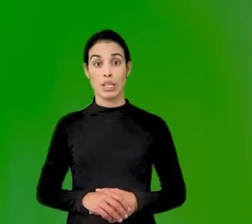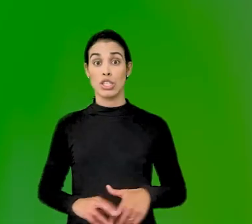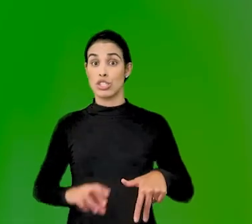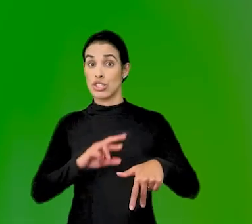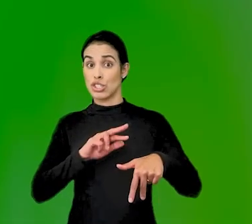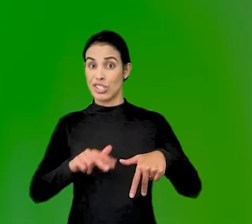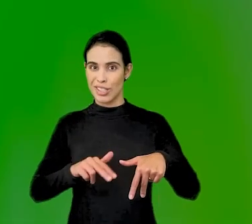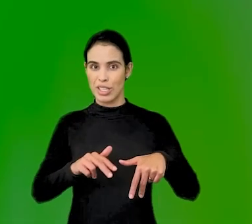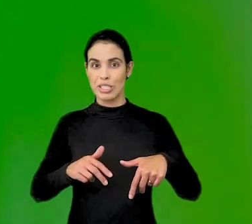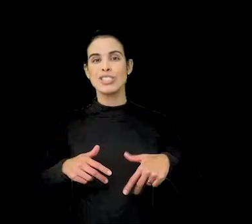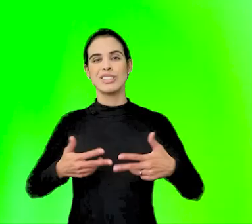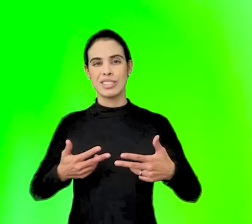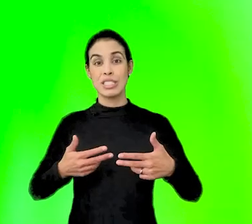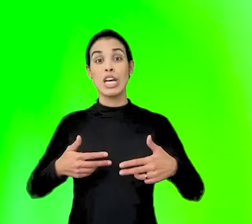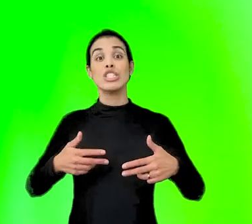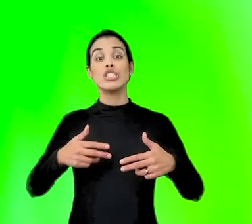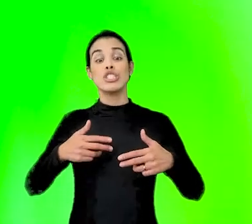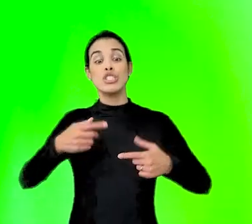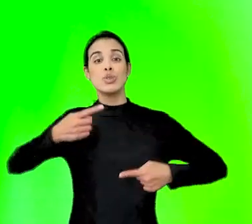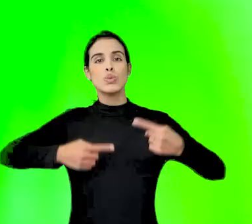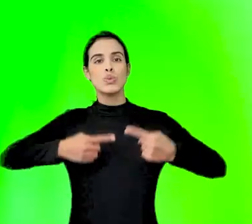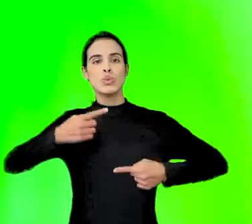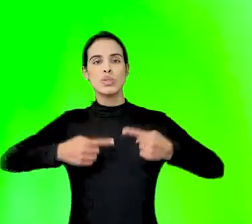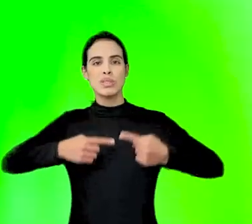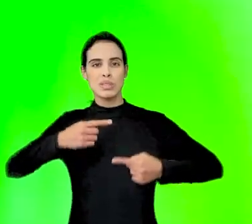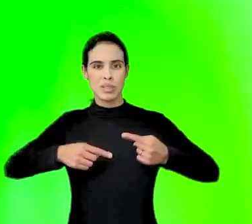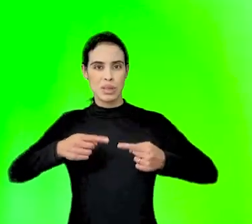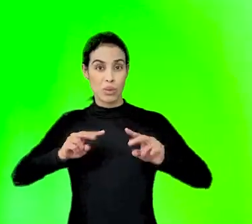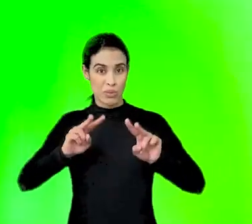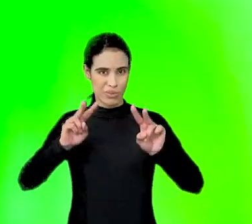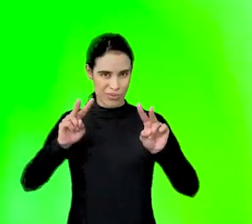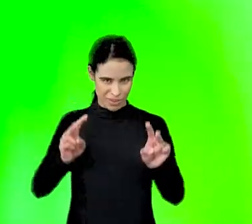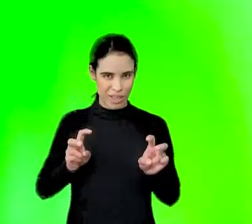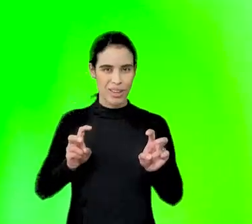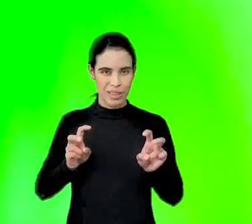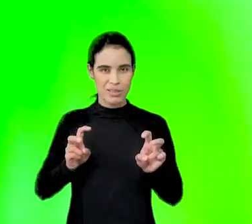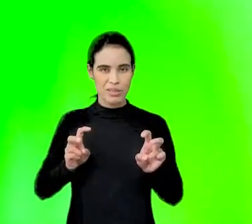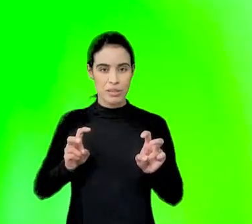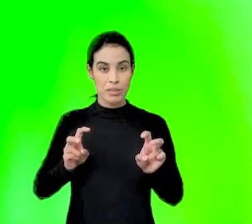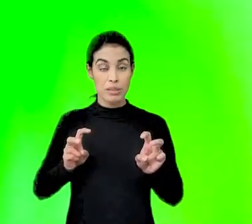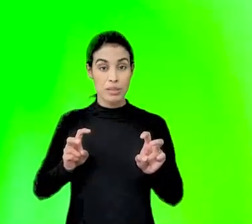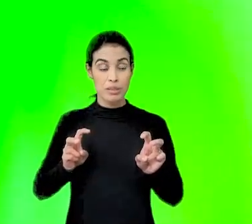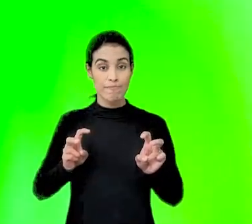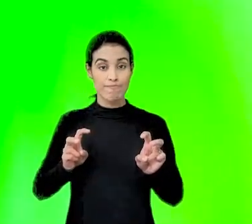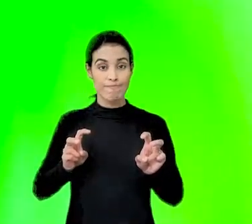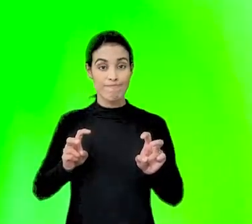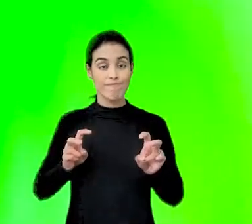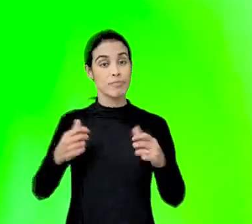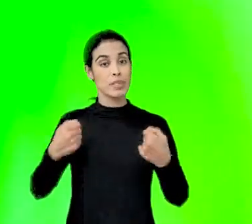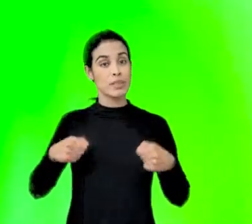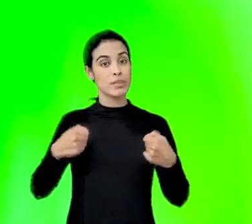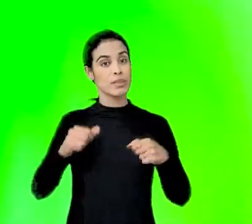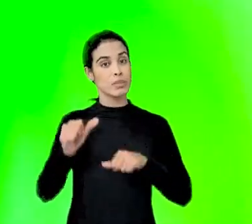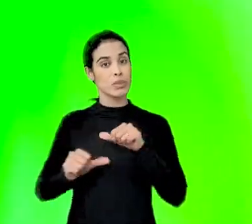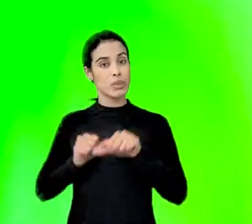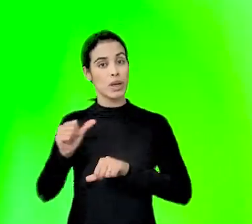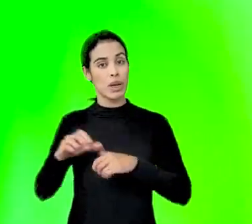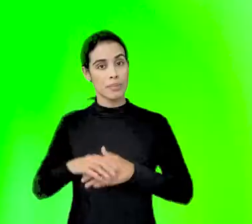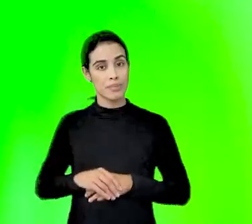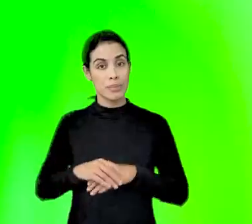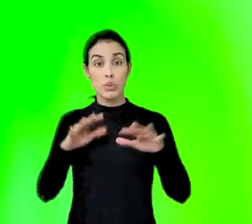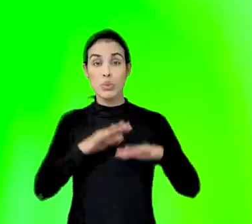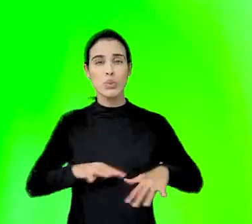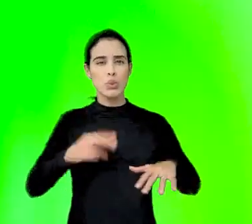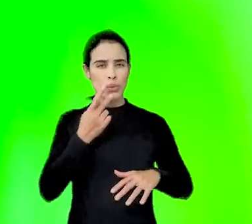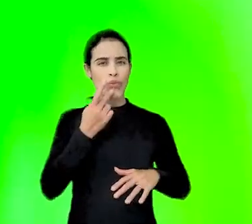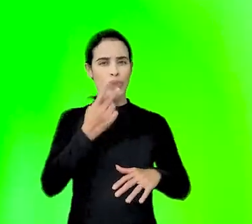A questão de gênero, ela tem uma fala, muitas vezes, que a gente tem que